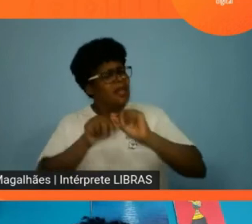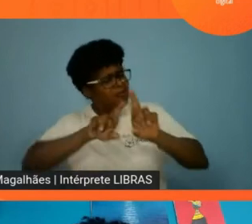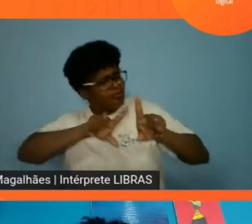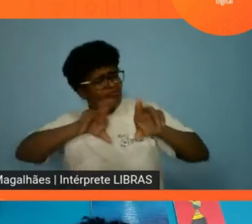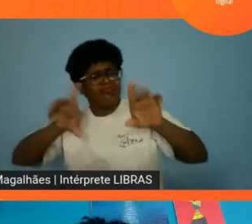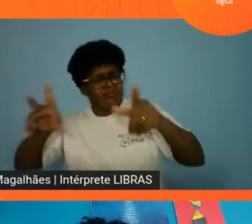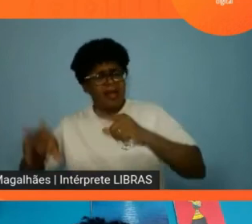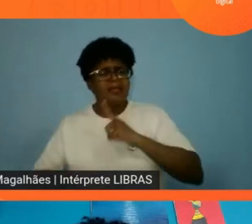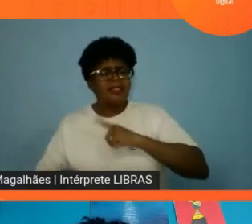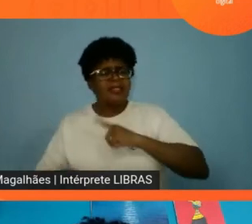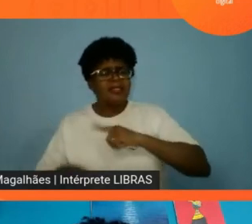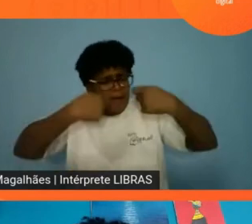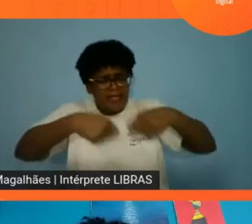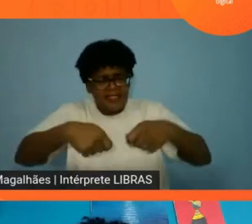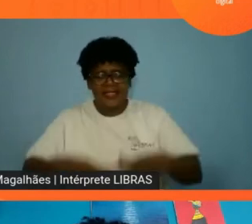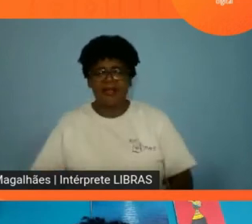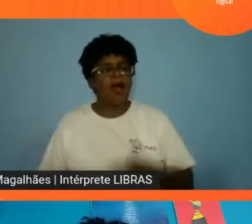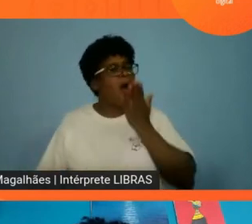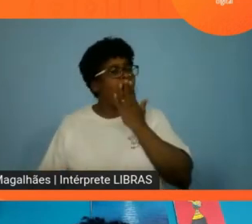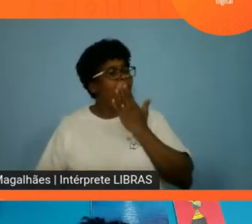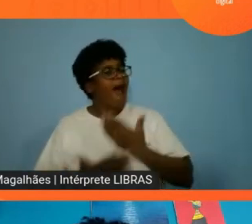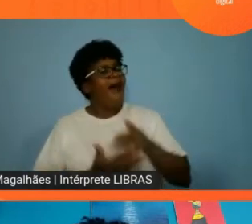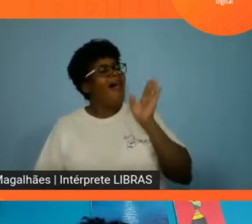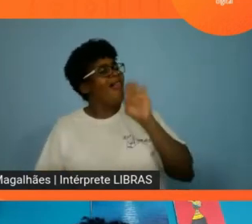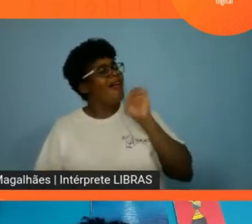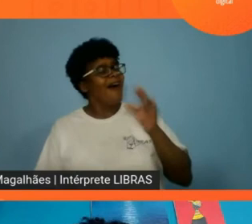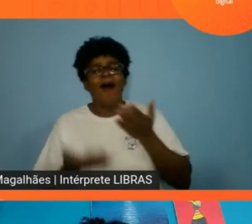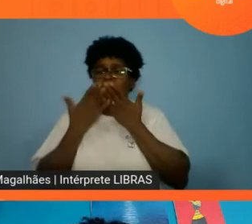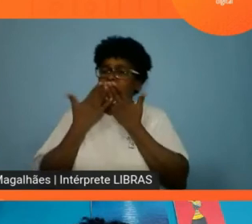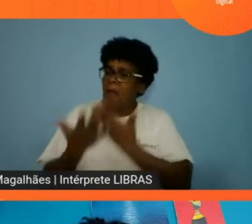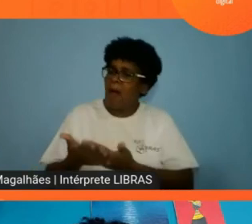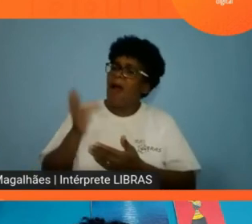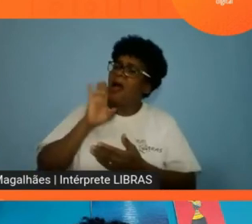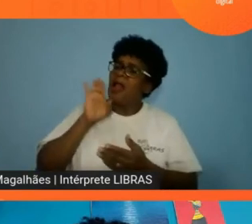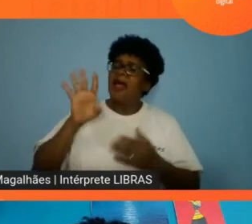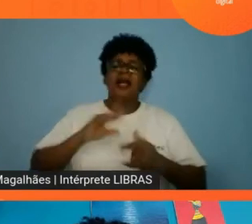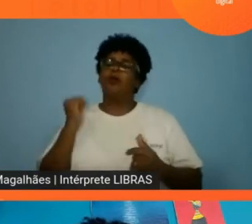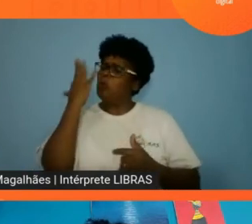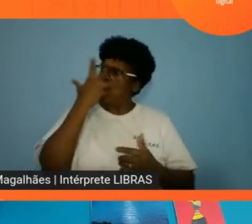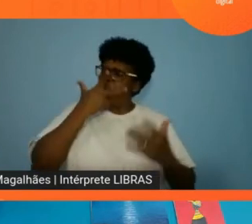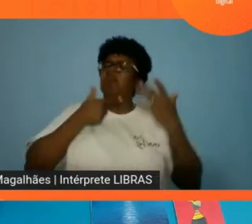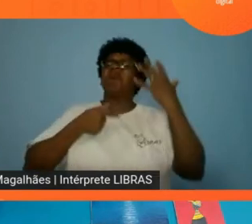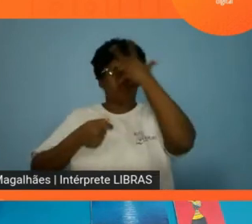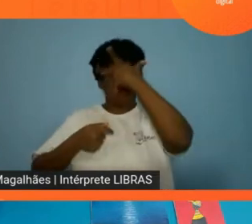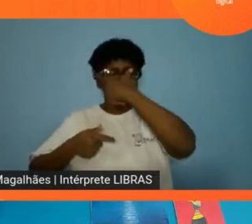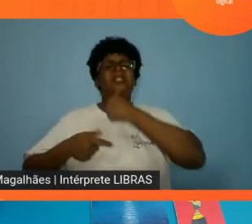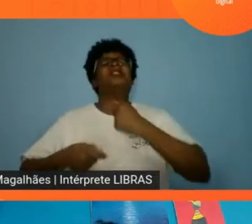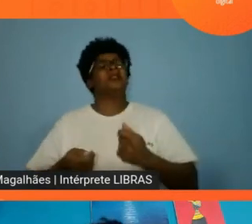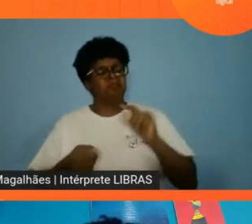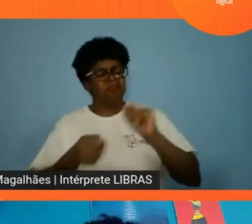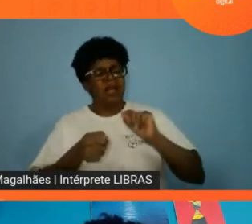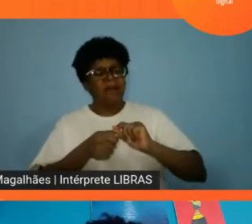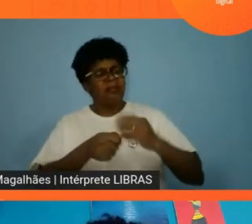né, por toda essa beleza que a gente traz nesse resgate de cultura aí, mas é óbvio que